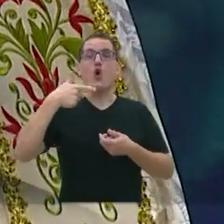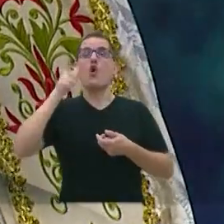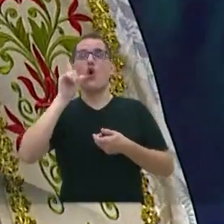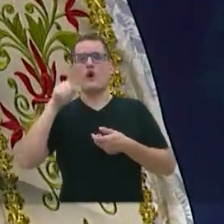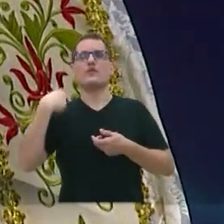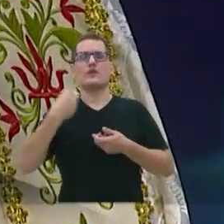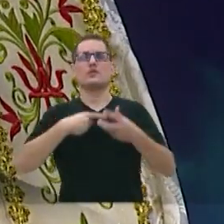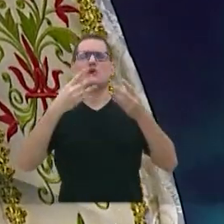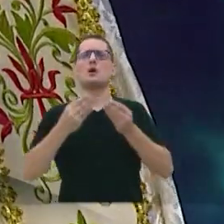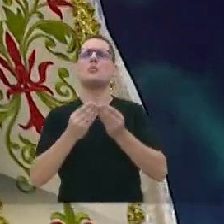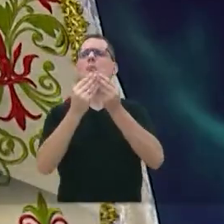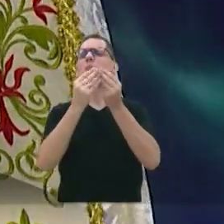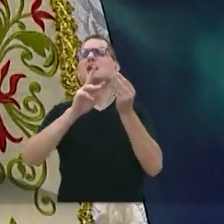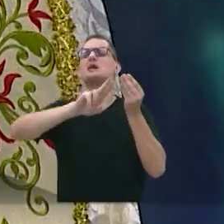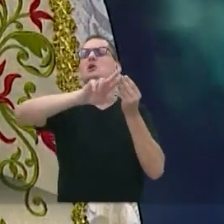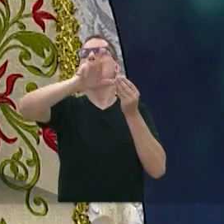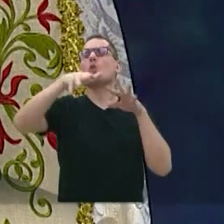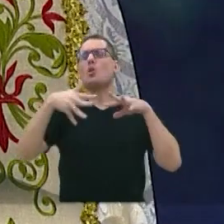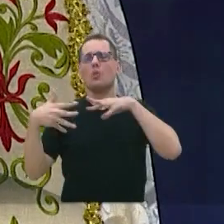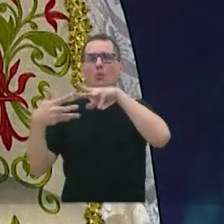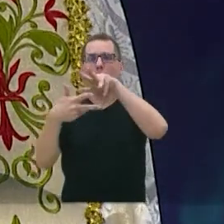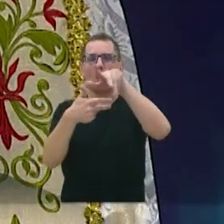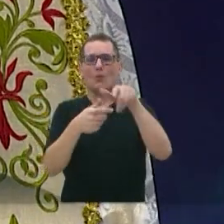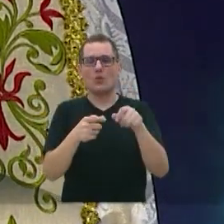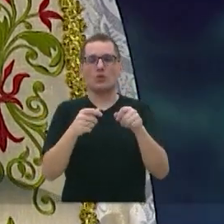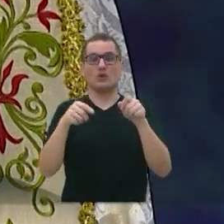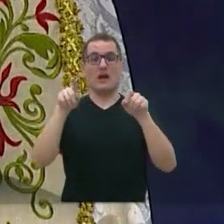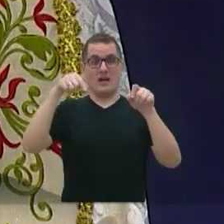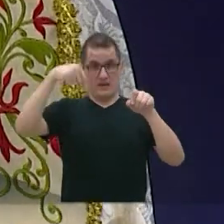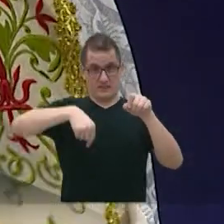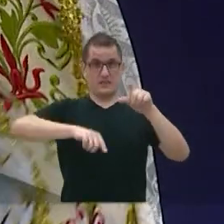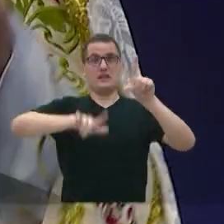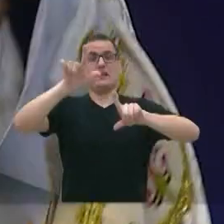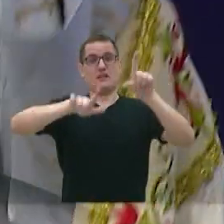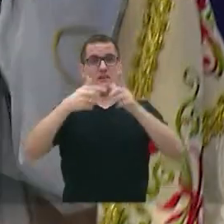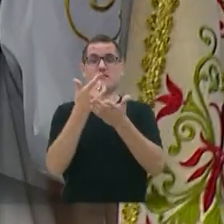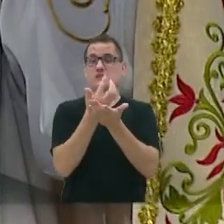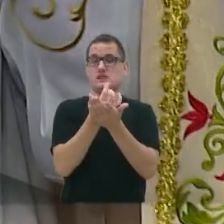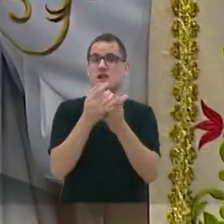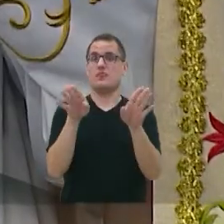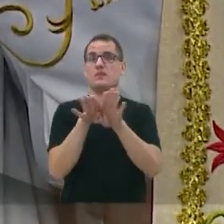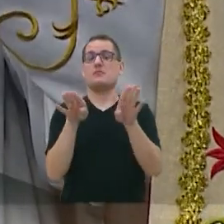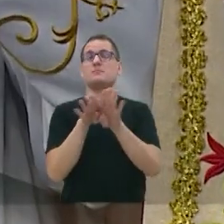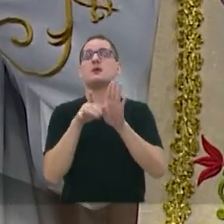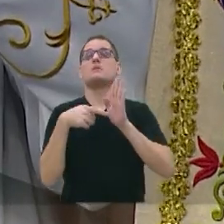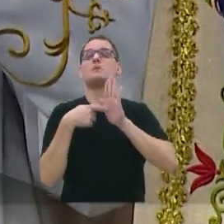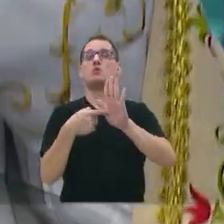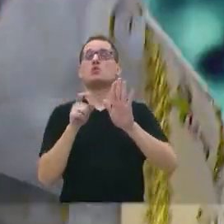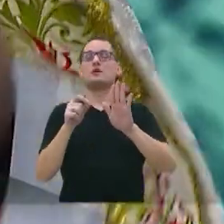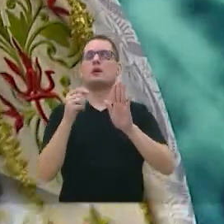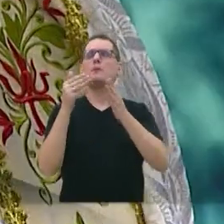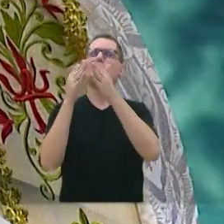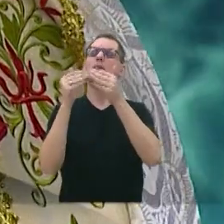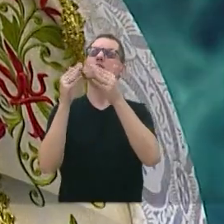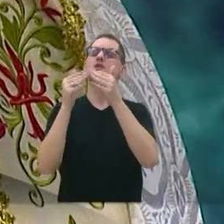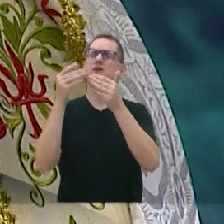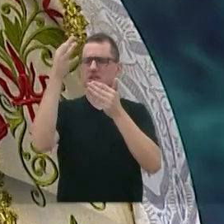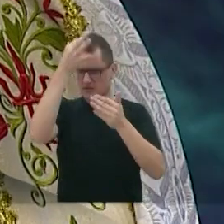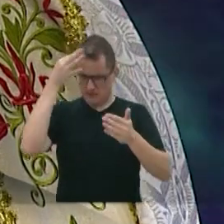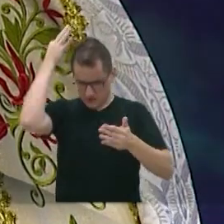nossas paróquias, aqui também na programação da TV Evangelizar: venha Espírito